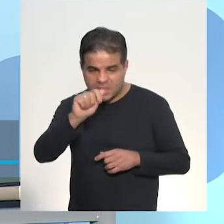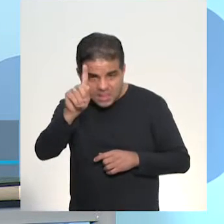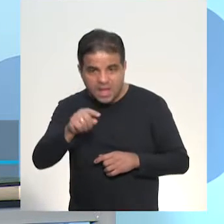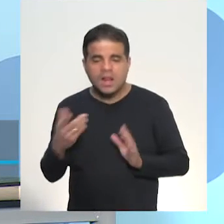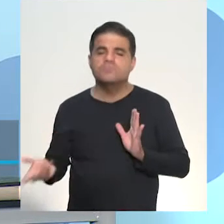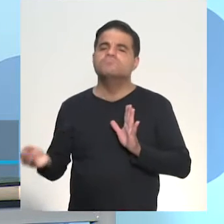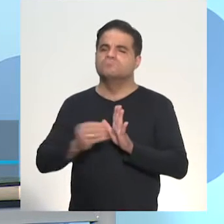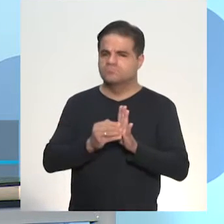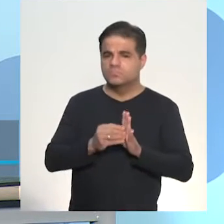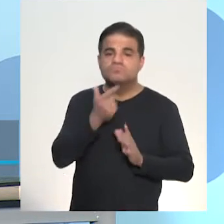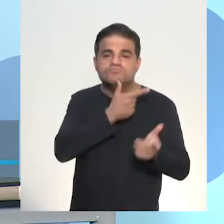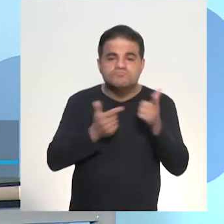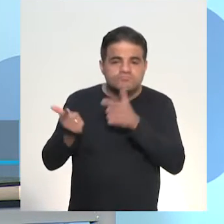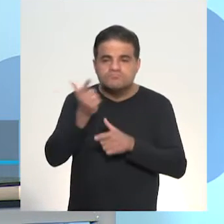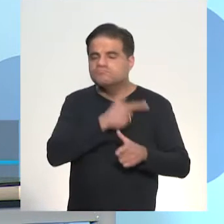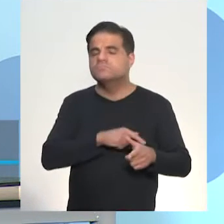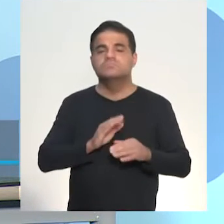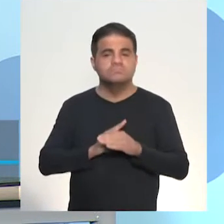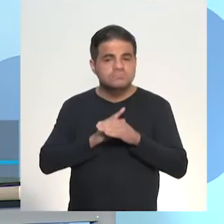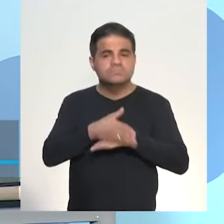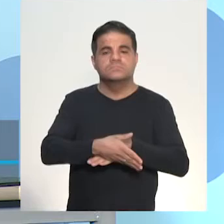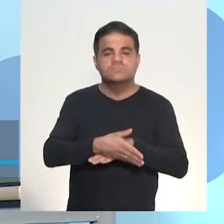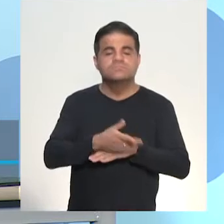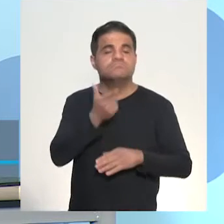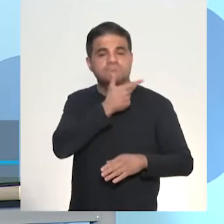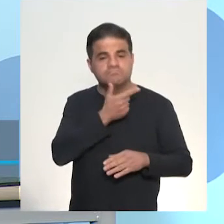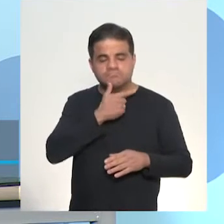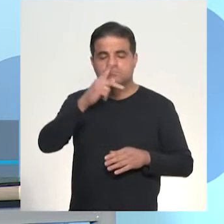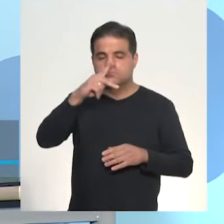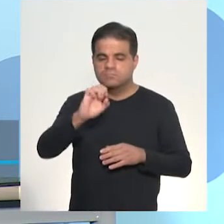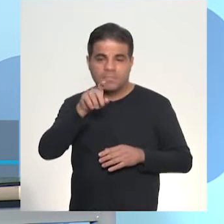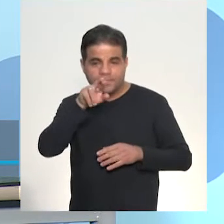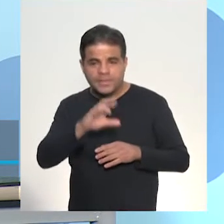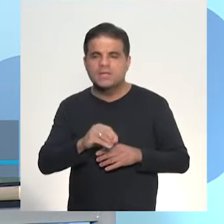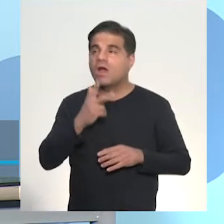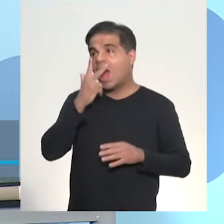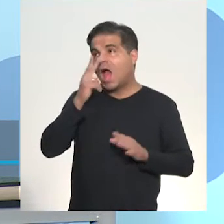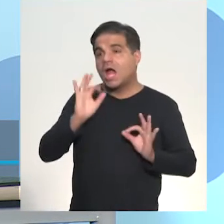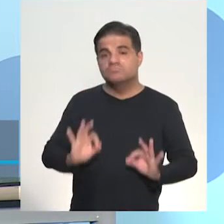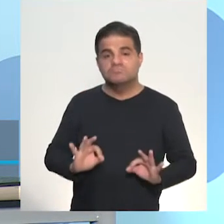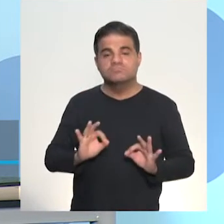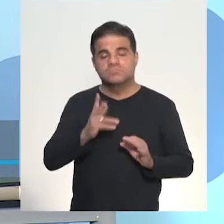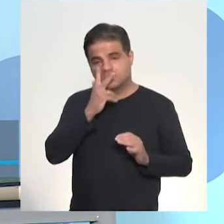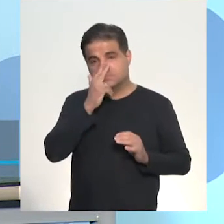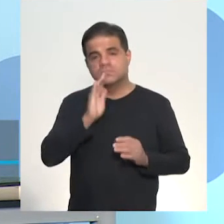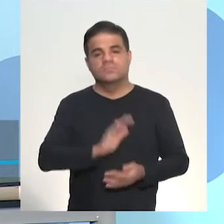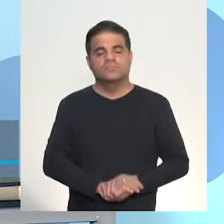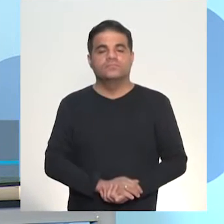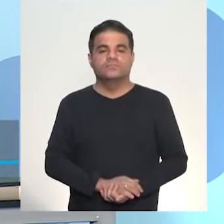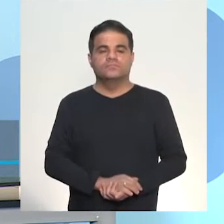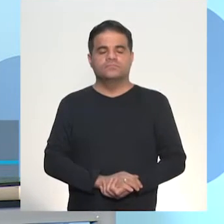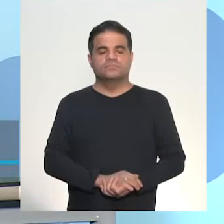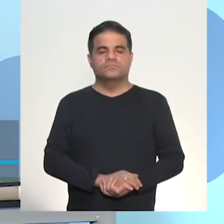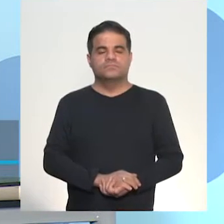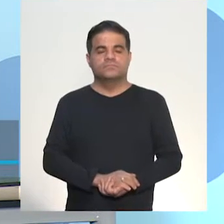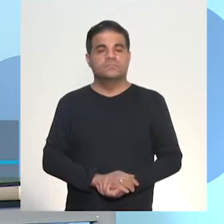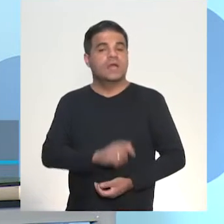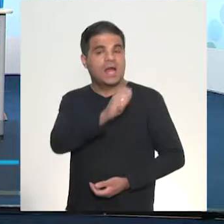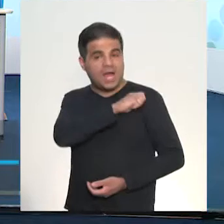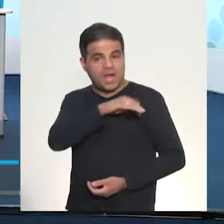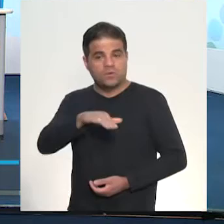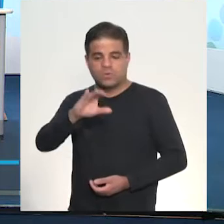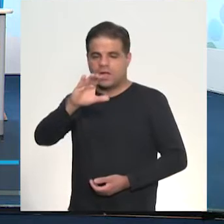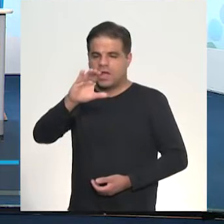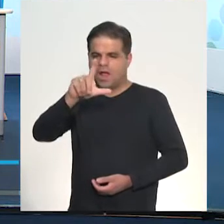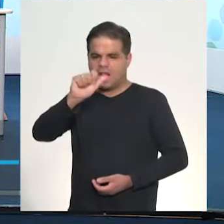colocou aqui, ó, eles conseguem prever alterações ambientais. O Pedro Miguel, acho... Ixi, agora... A aluna pulou. Clara colocou